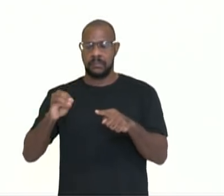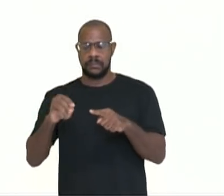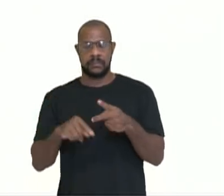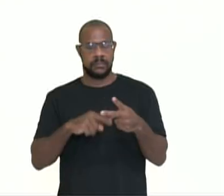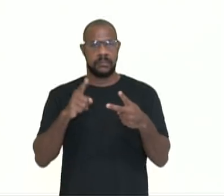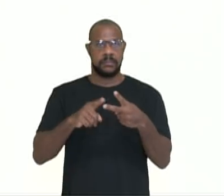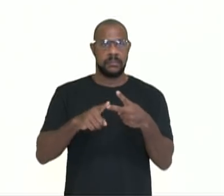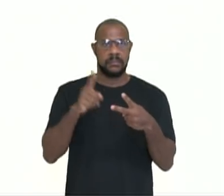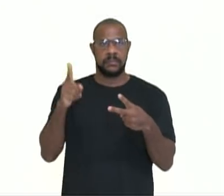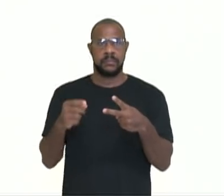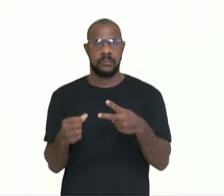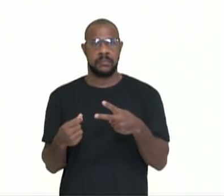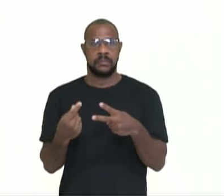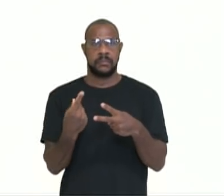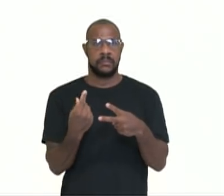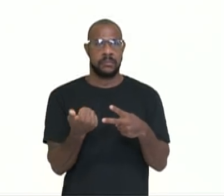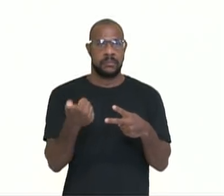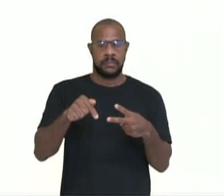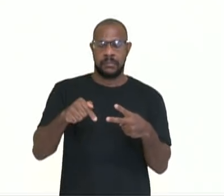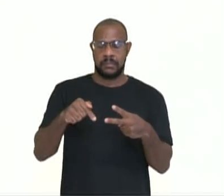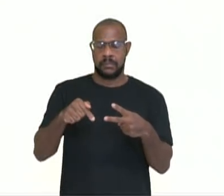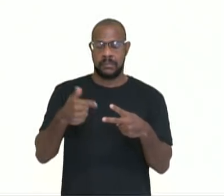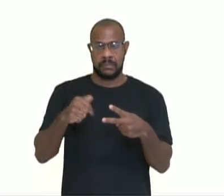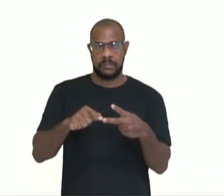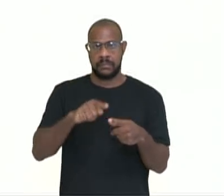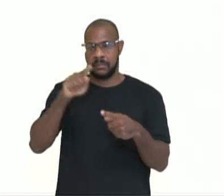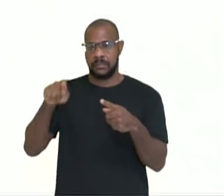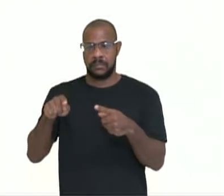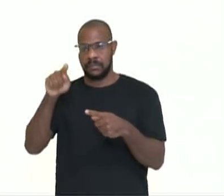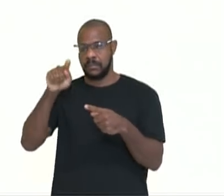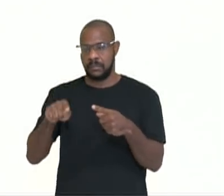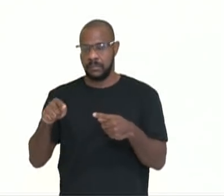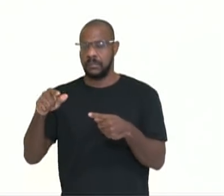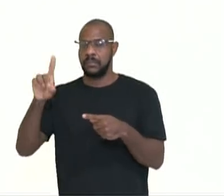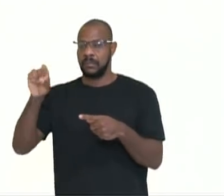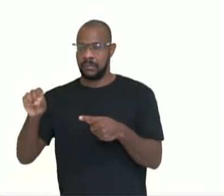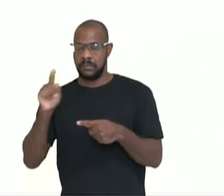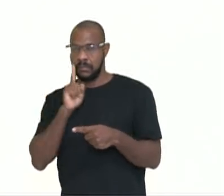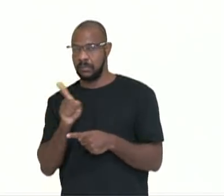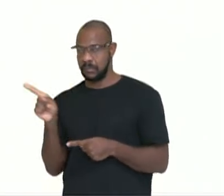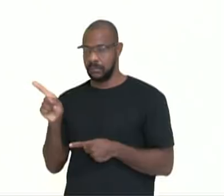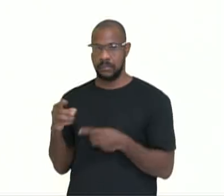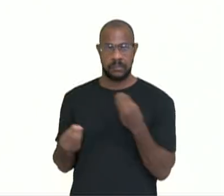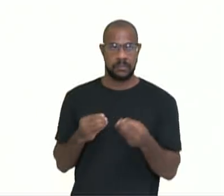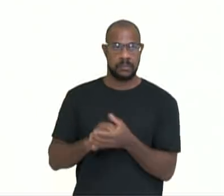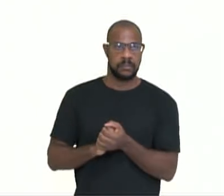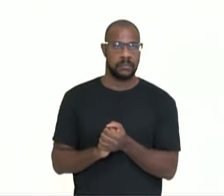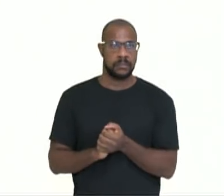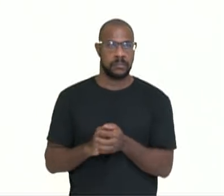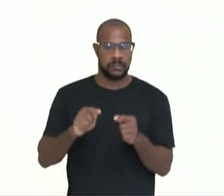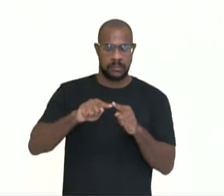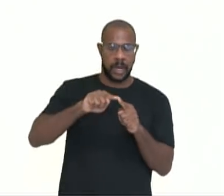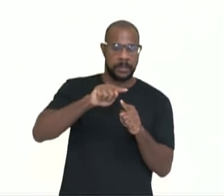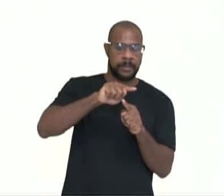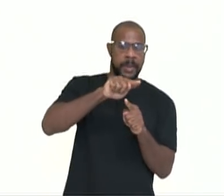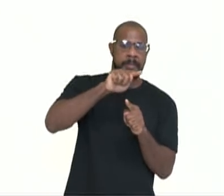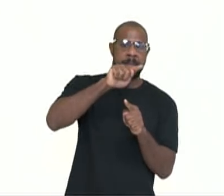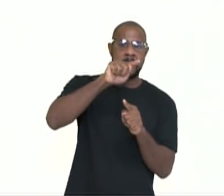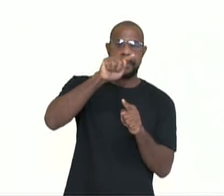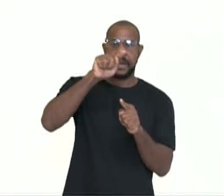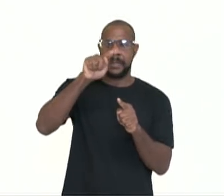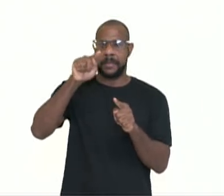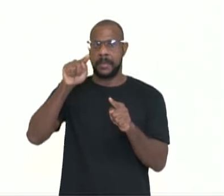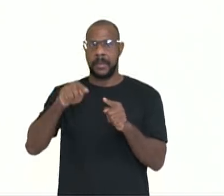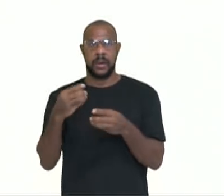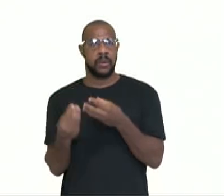sua direita das 17h10. Então, se a gente analisar aqui o quanto que o ponteiro percorreu, das